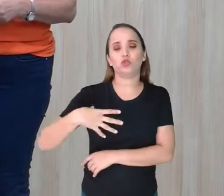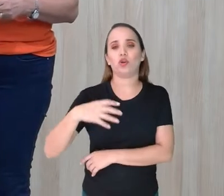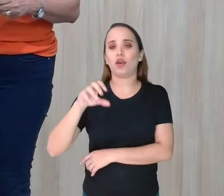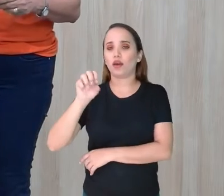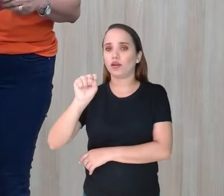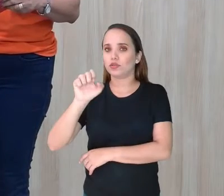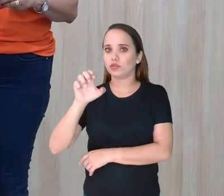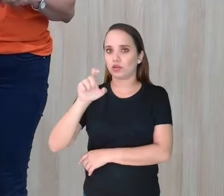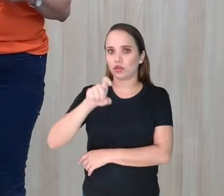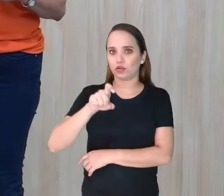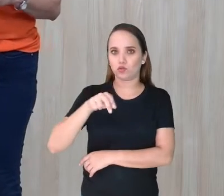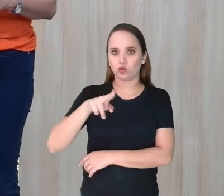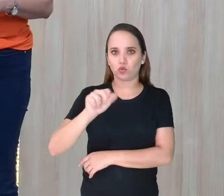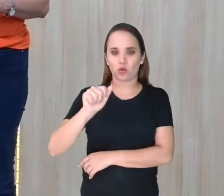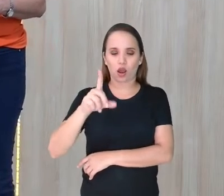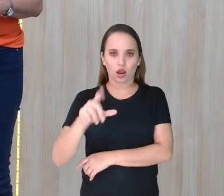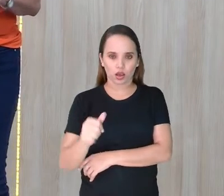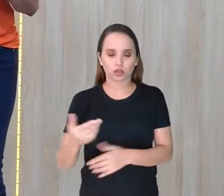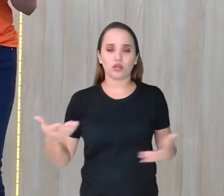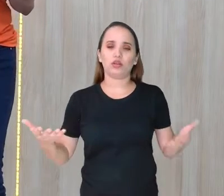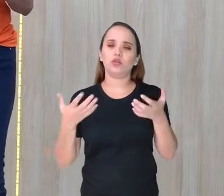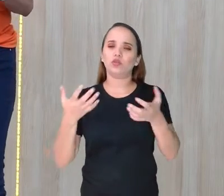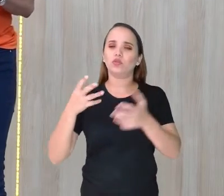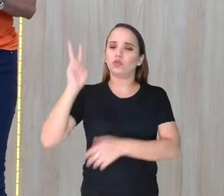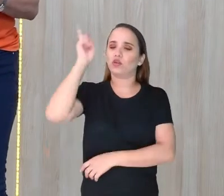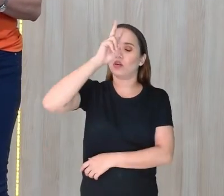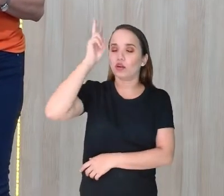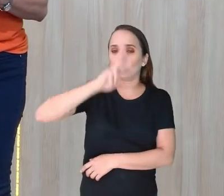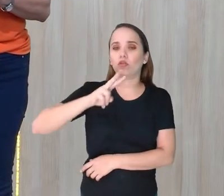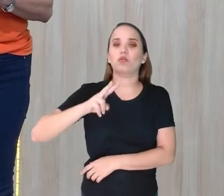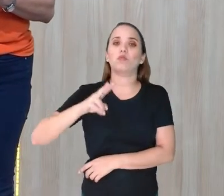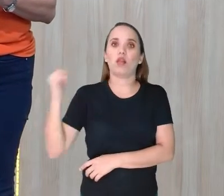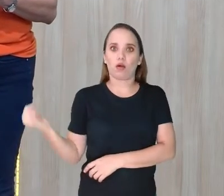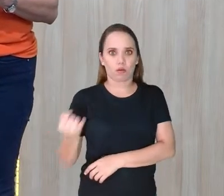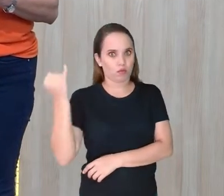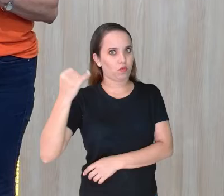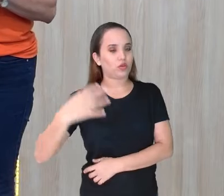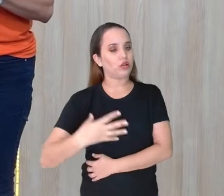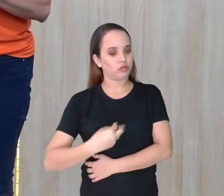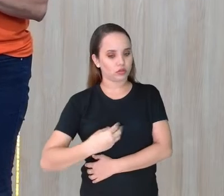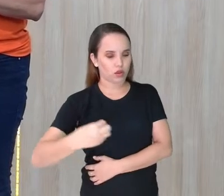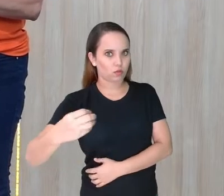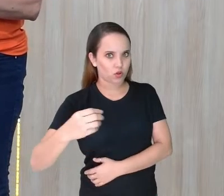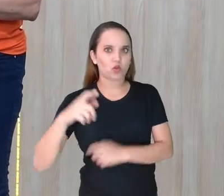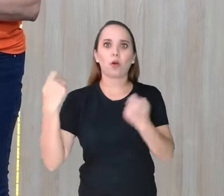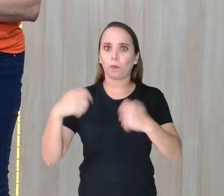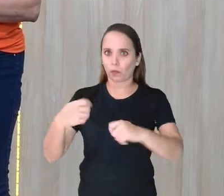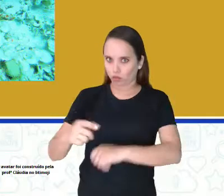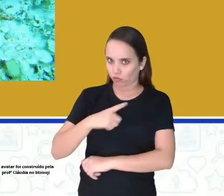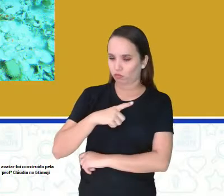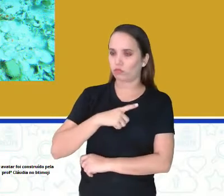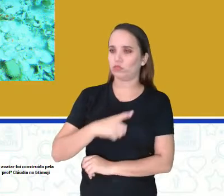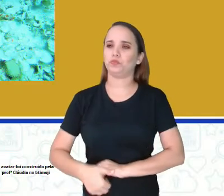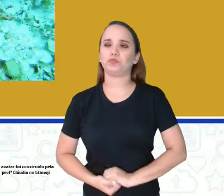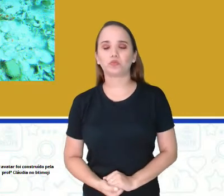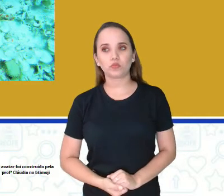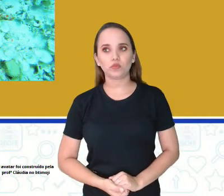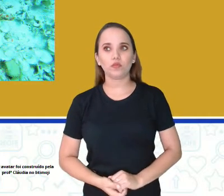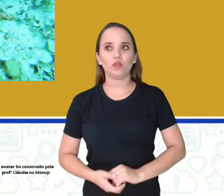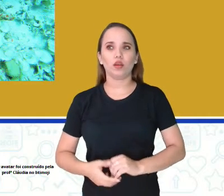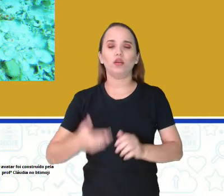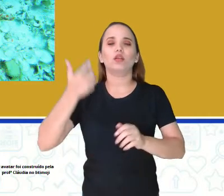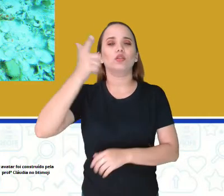a importância da reprodução, né, para a perpetuação da espécie. E revendo aqui o conceito de